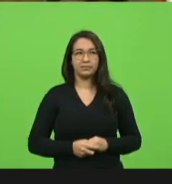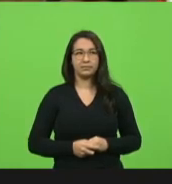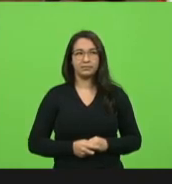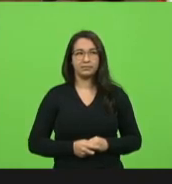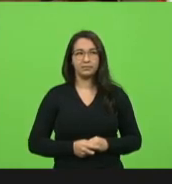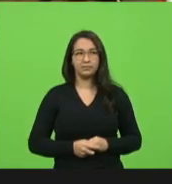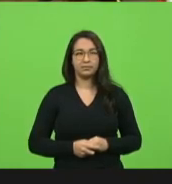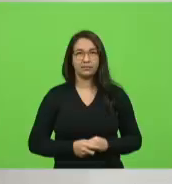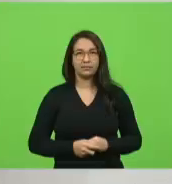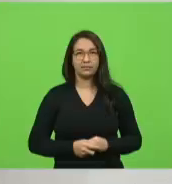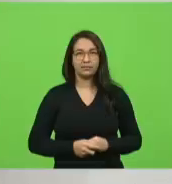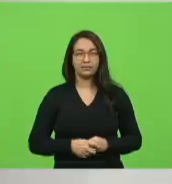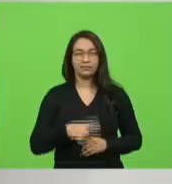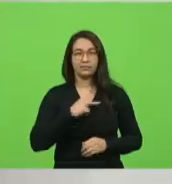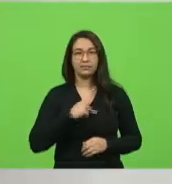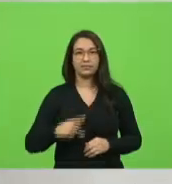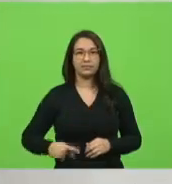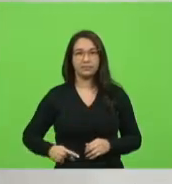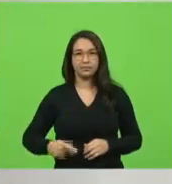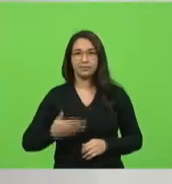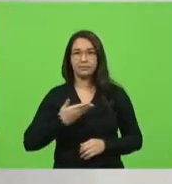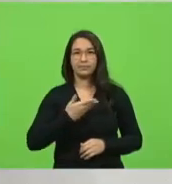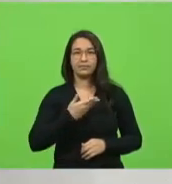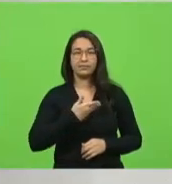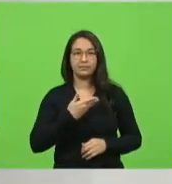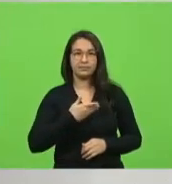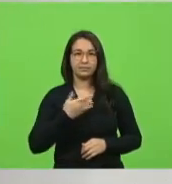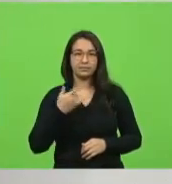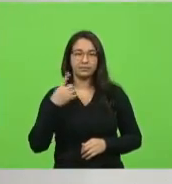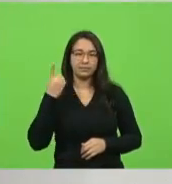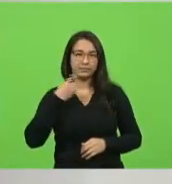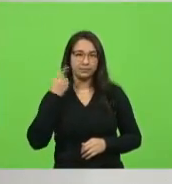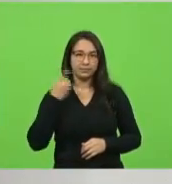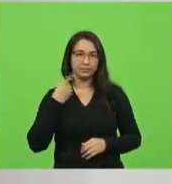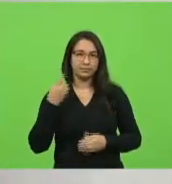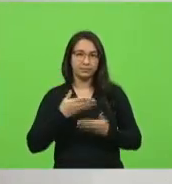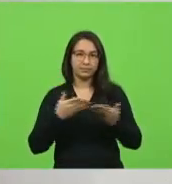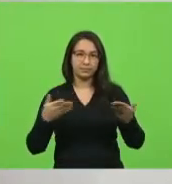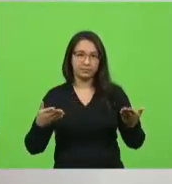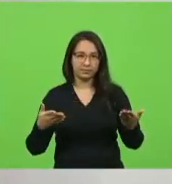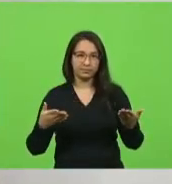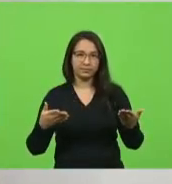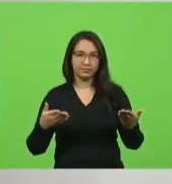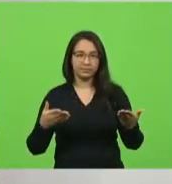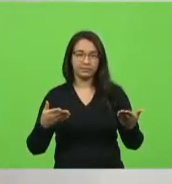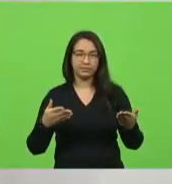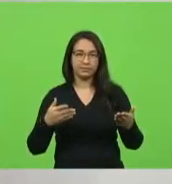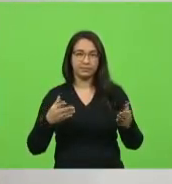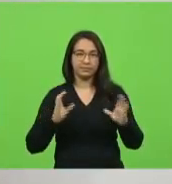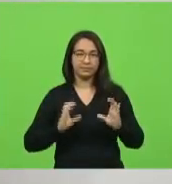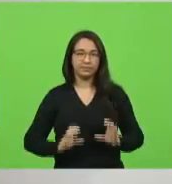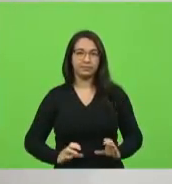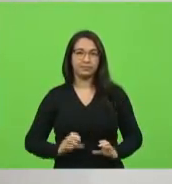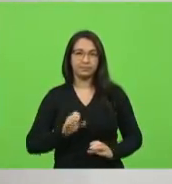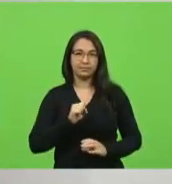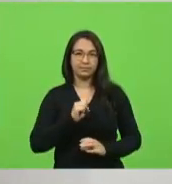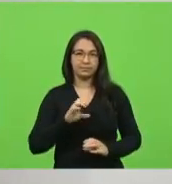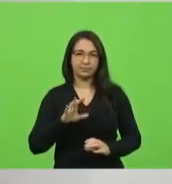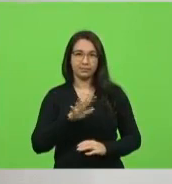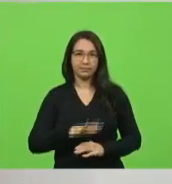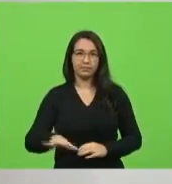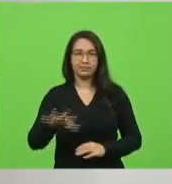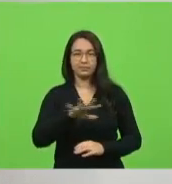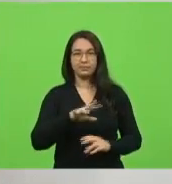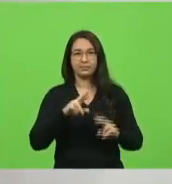Senhor presidente, colegas deputados, cidadãos catarinenses de todas as regiões da